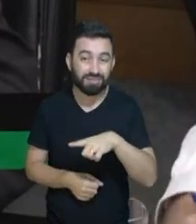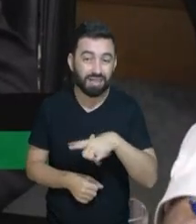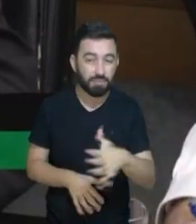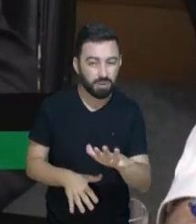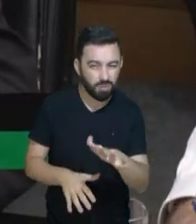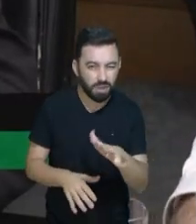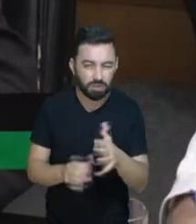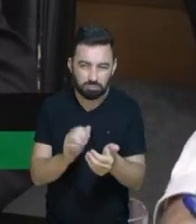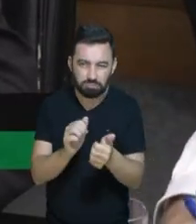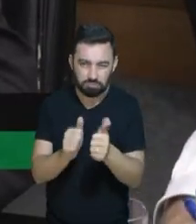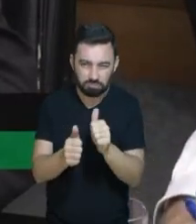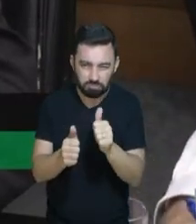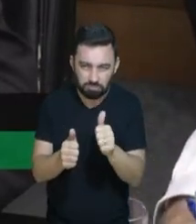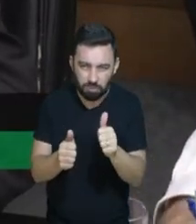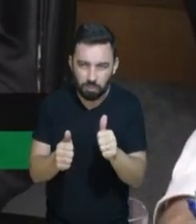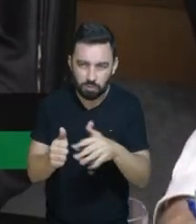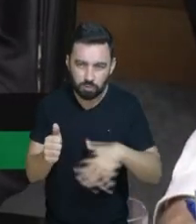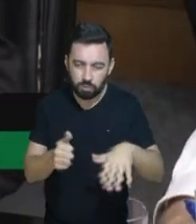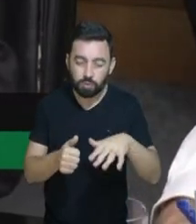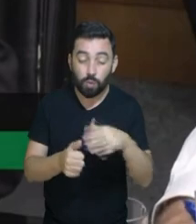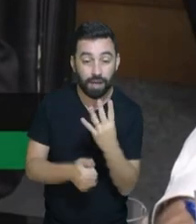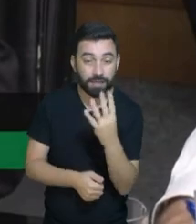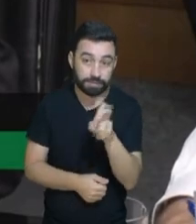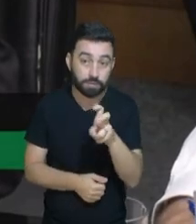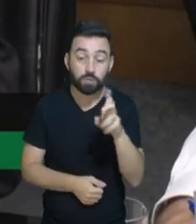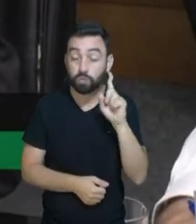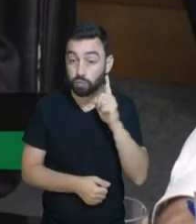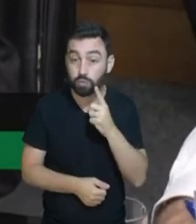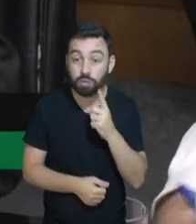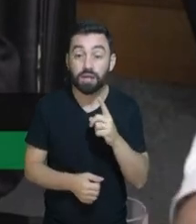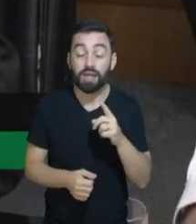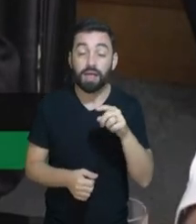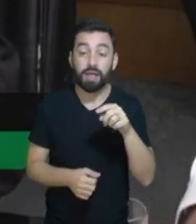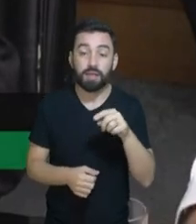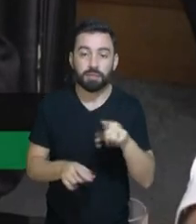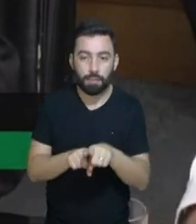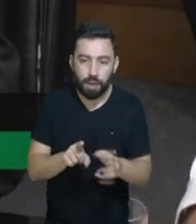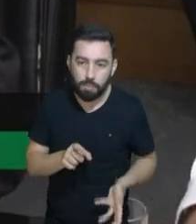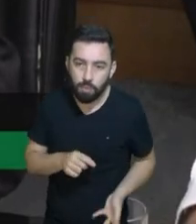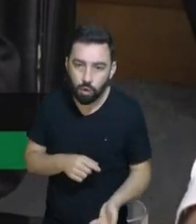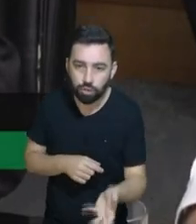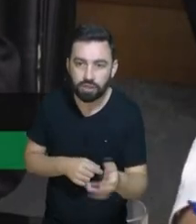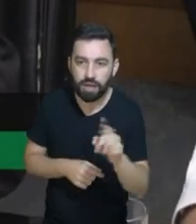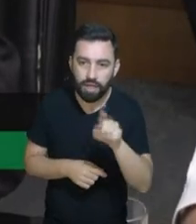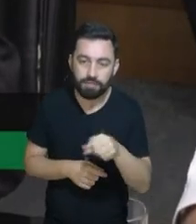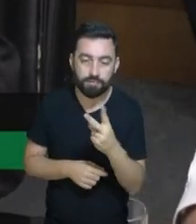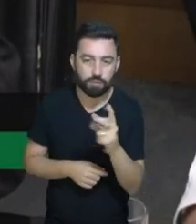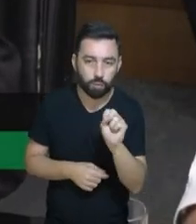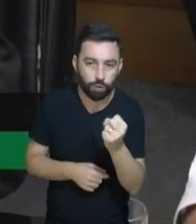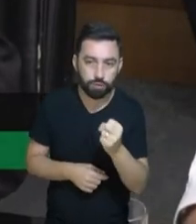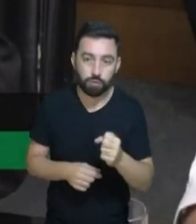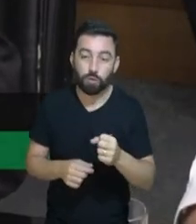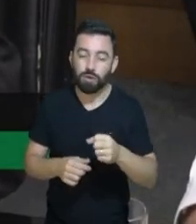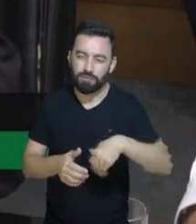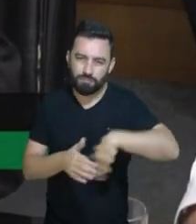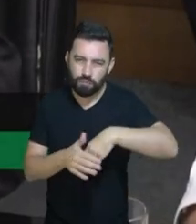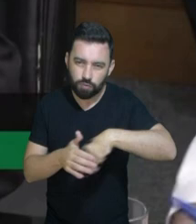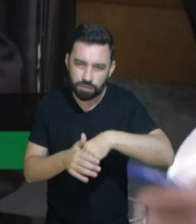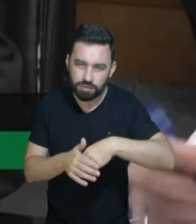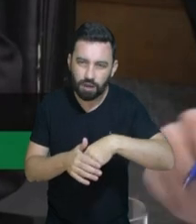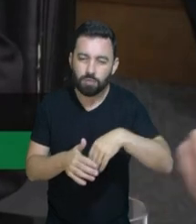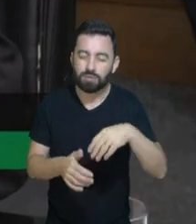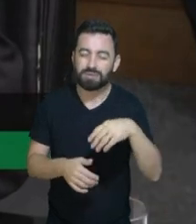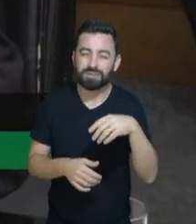atletismo 45 surdos atletas na 2 no futsal 64 na